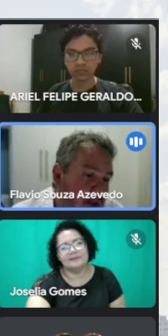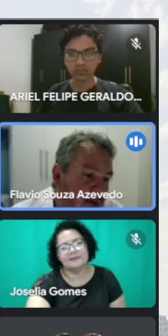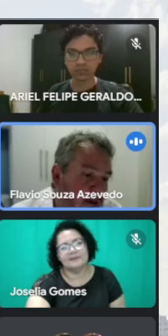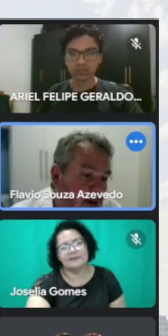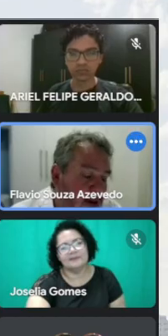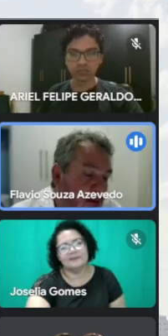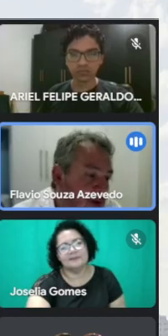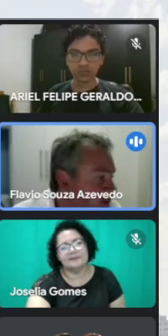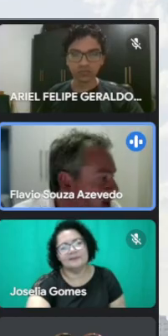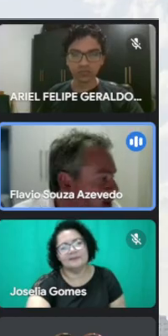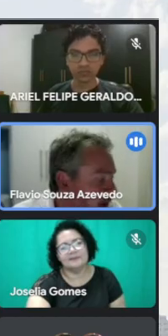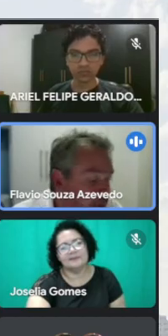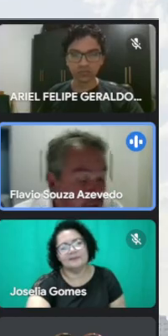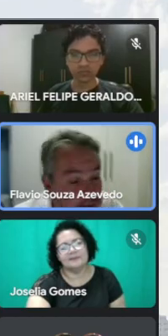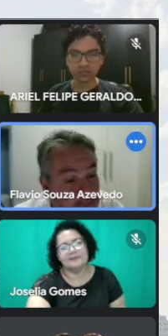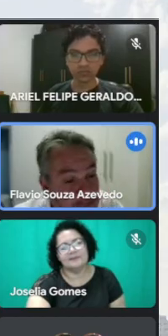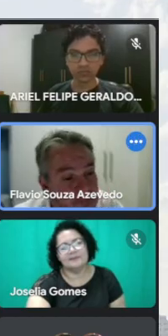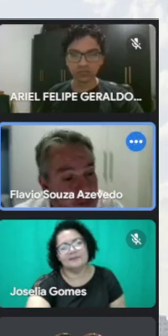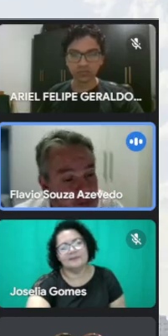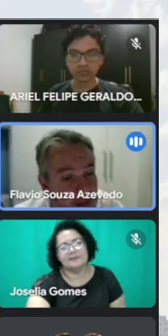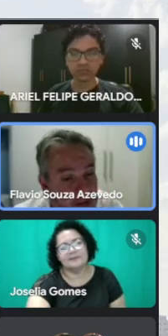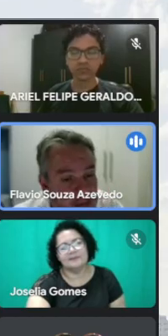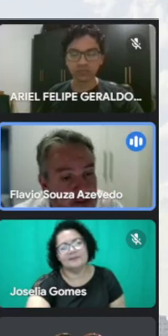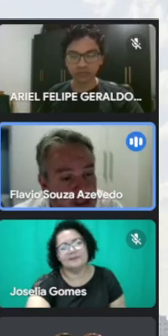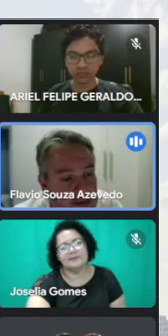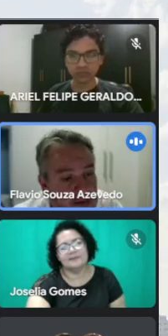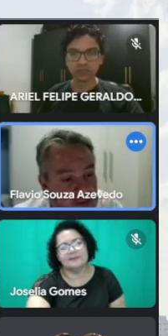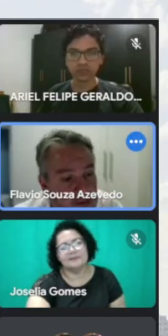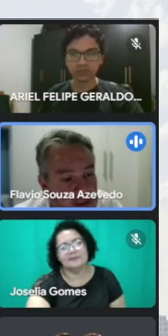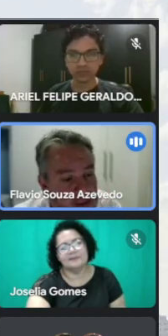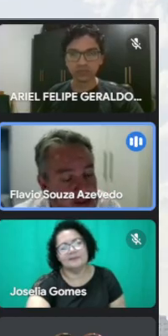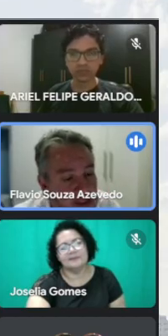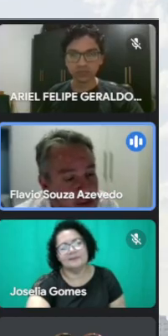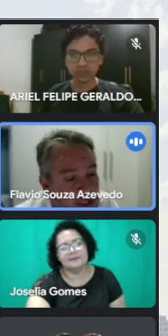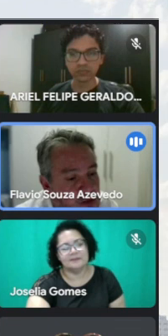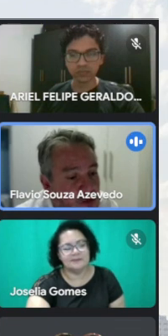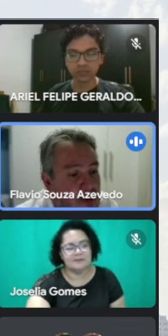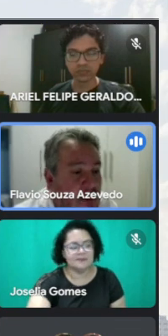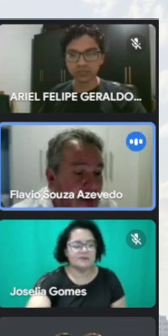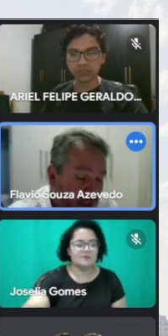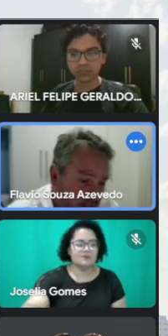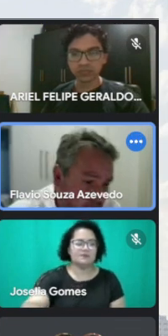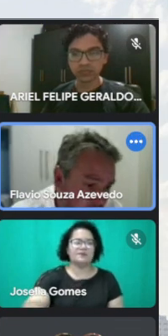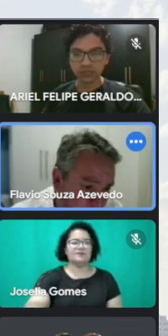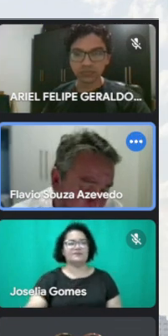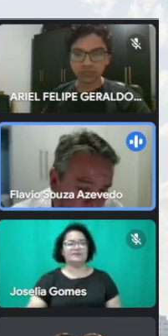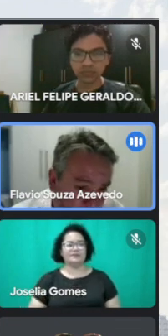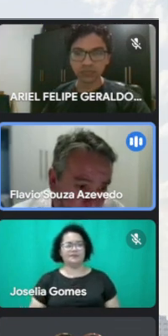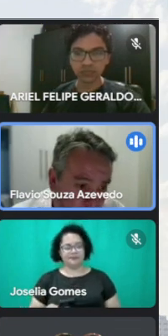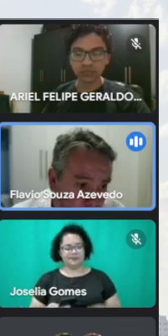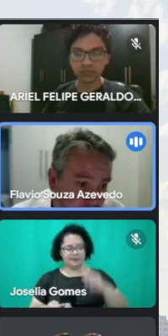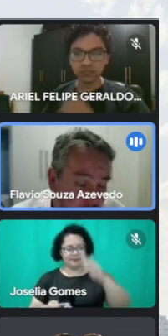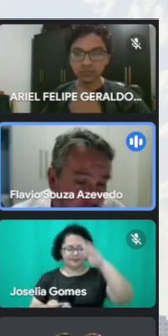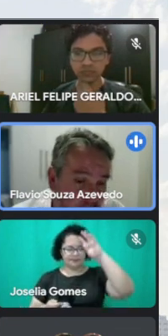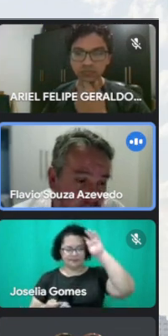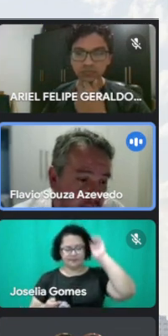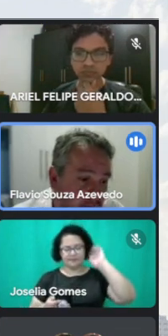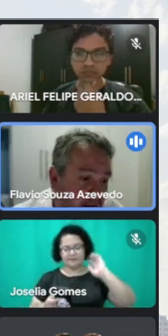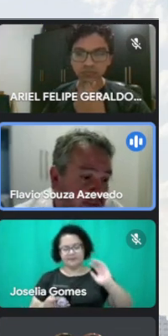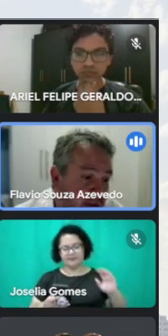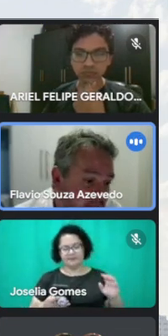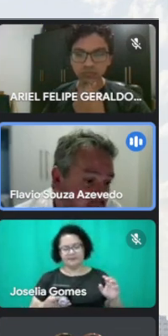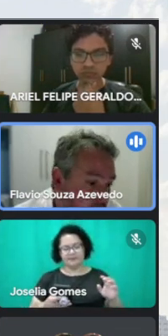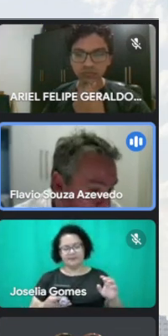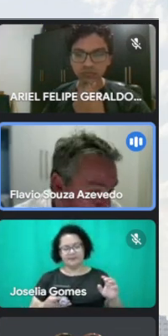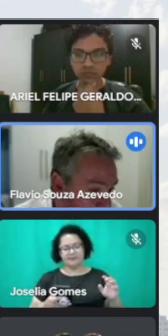para poder realmente ficar uma área plana. Então, realmente com certeza tem limitações. E, anteriormente, eu não sei quem perguntou, não